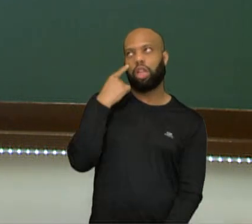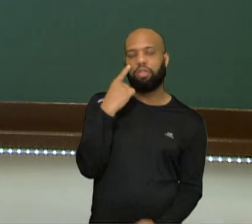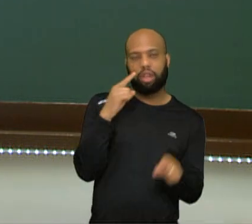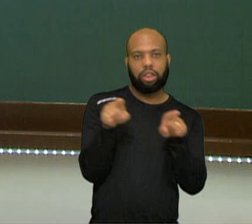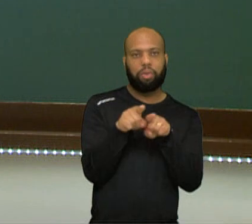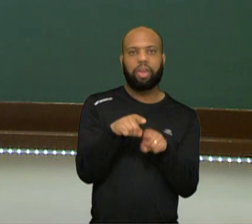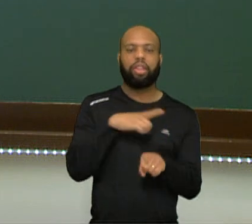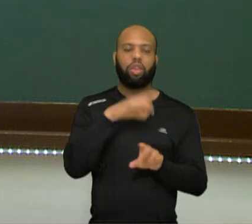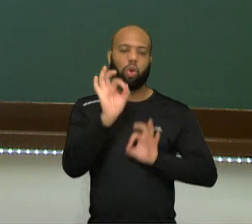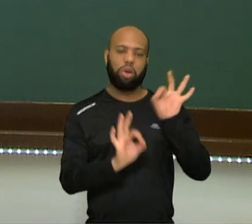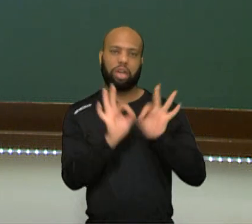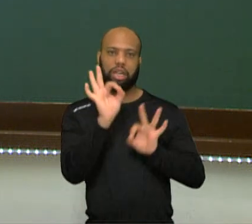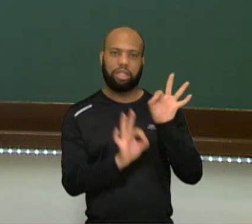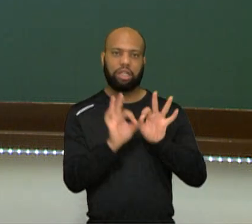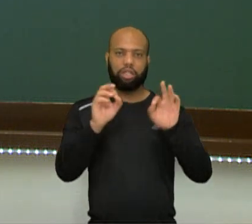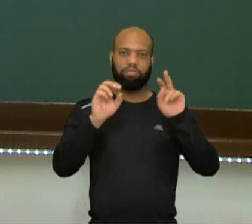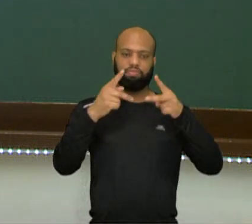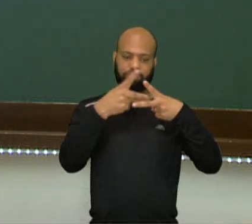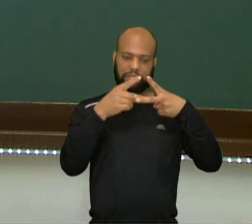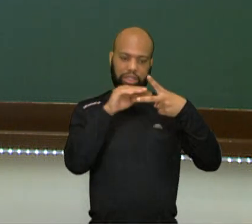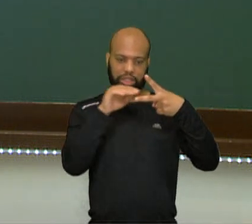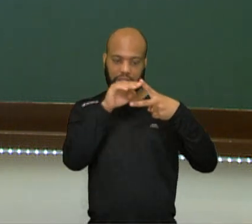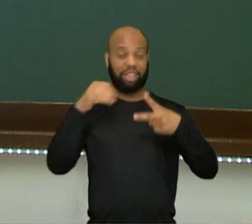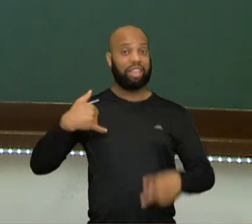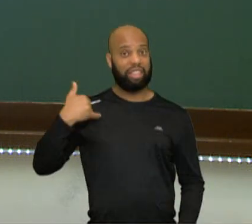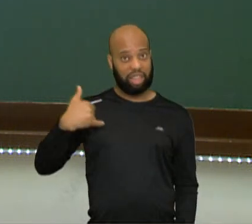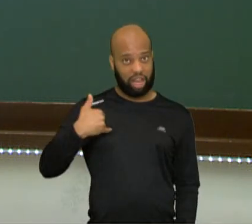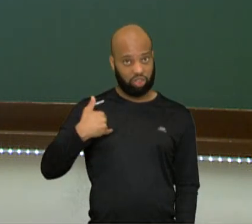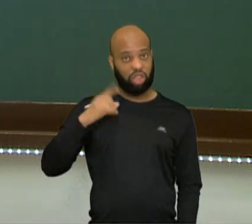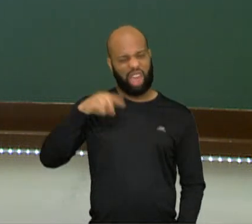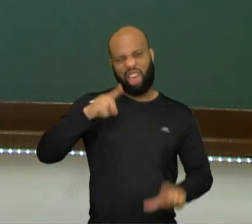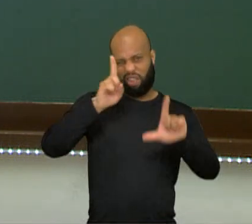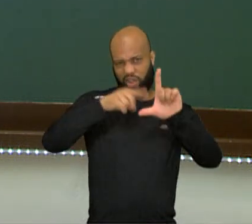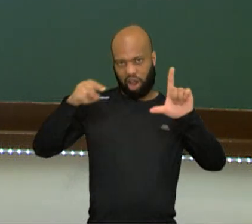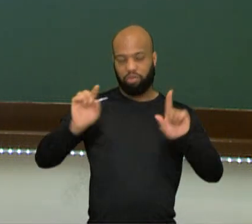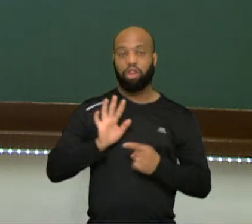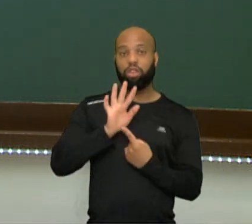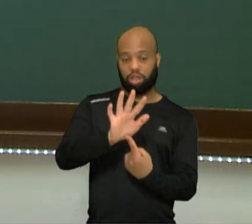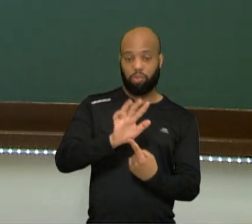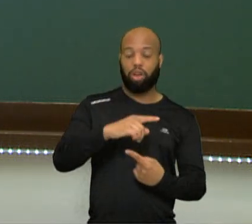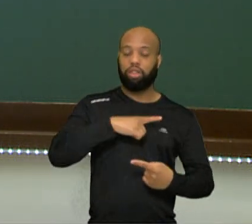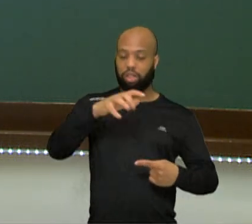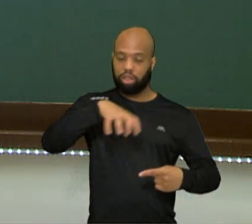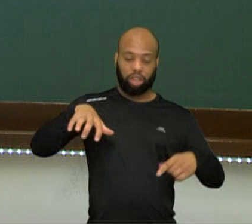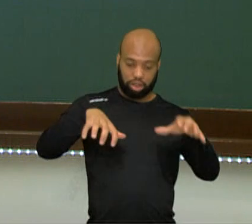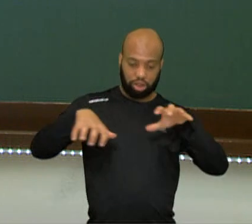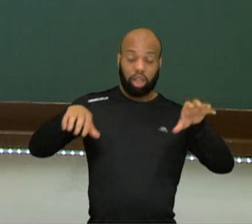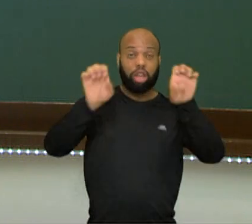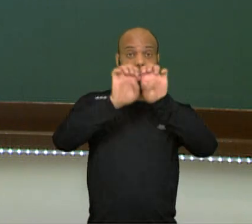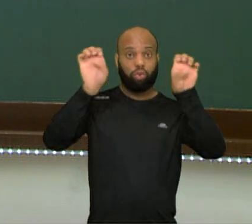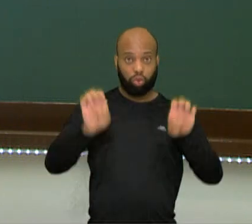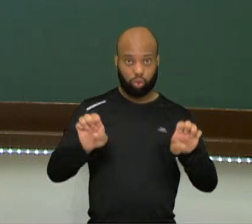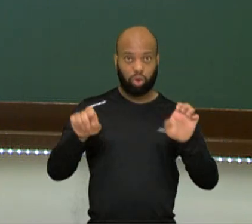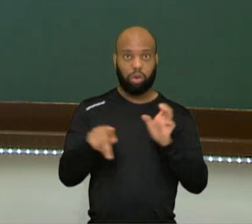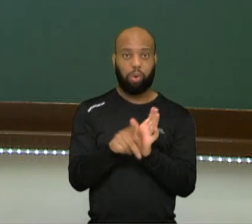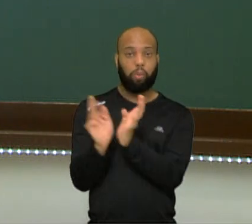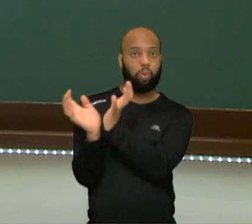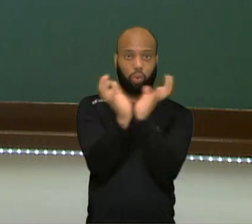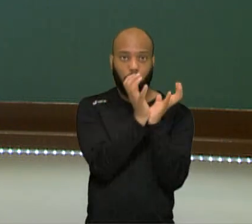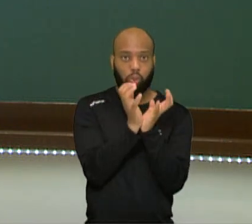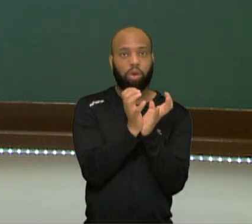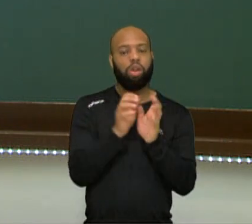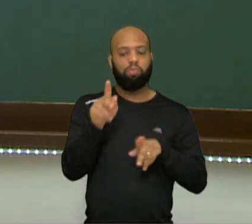ali a divisão da pirâmide etária, que é o gráfico que mostra para nós essa divisão, essa estrutura etária da